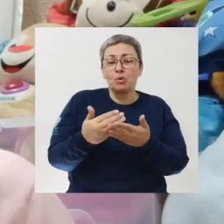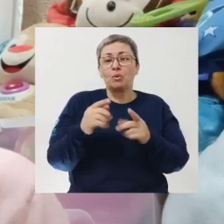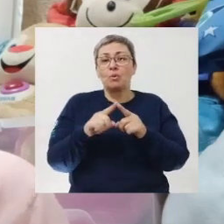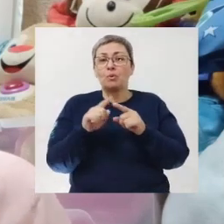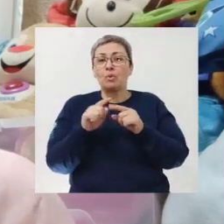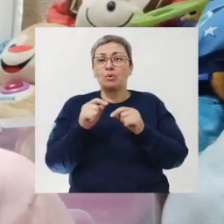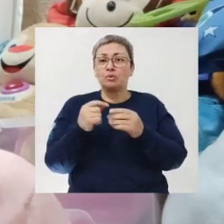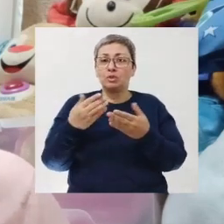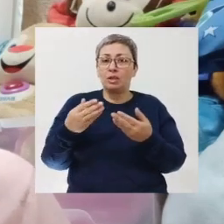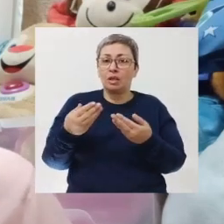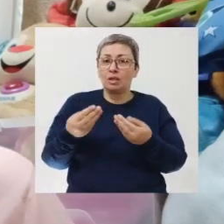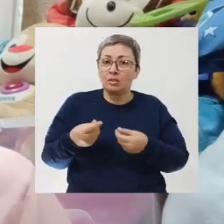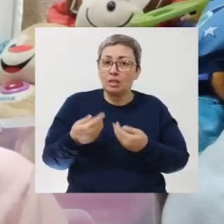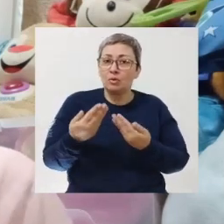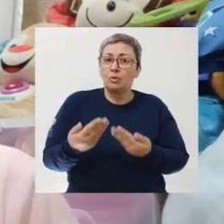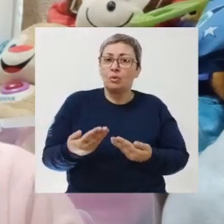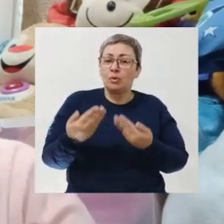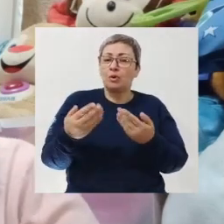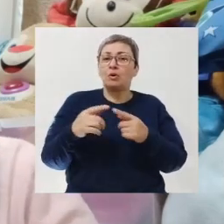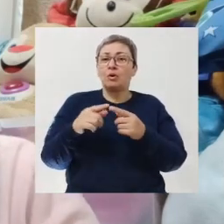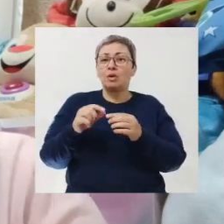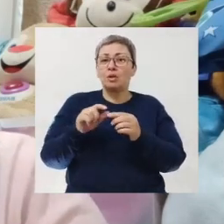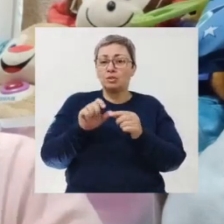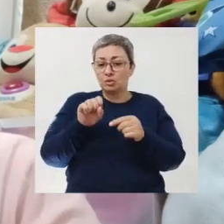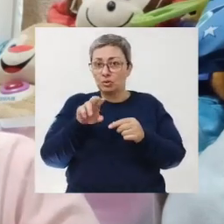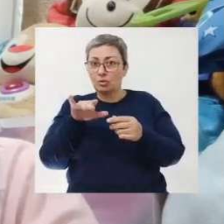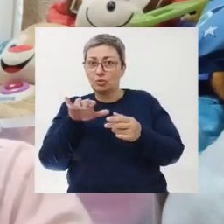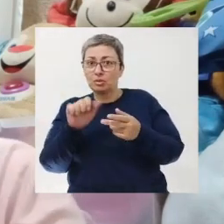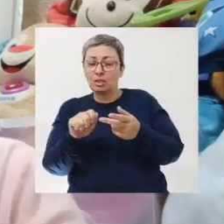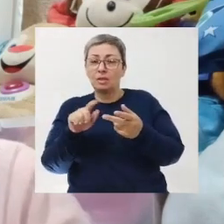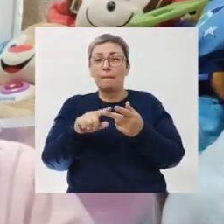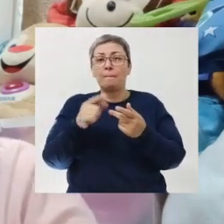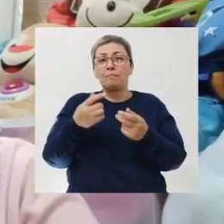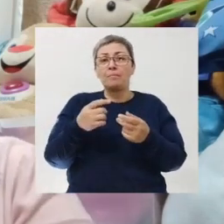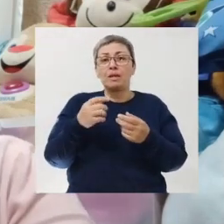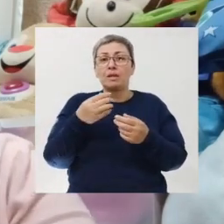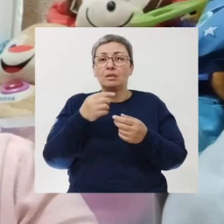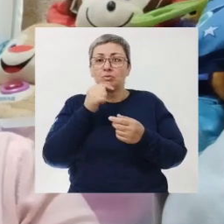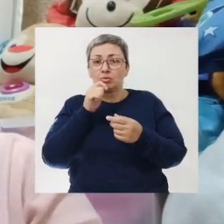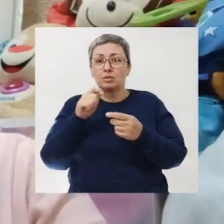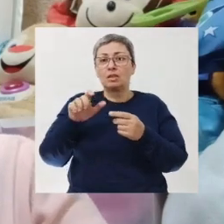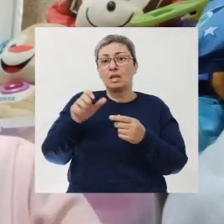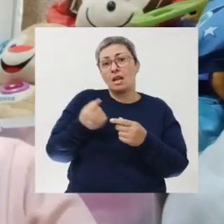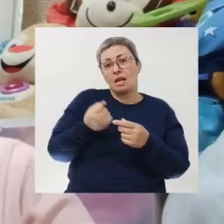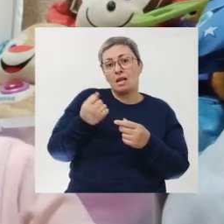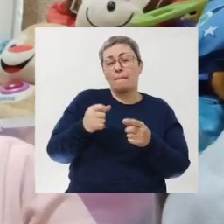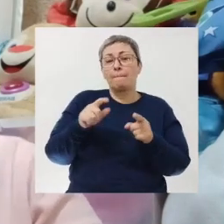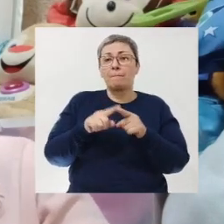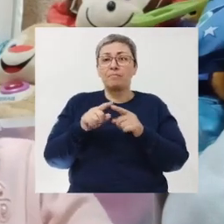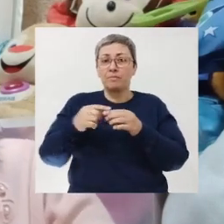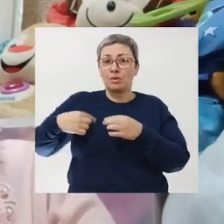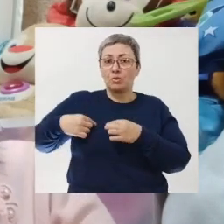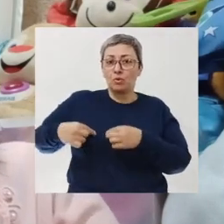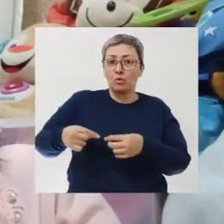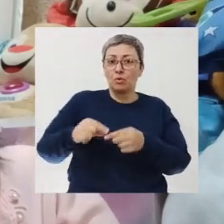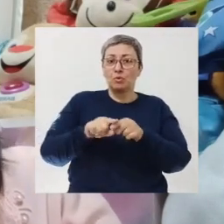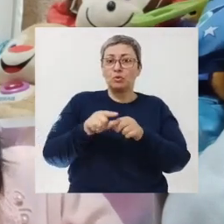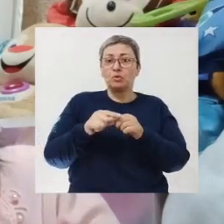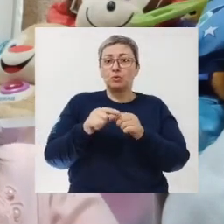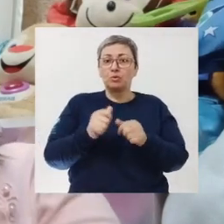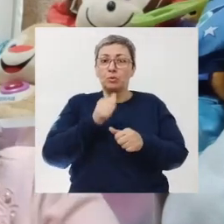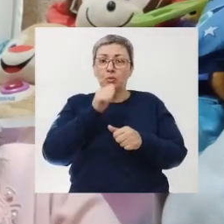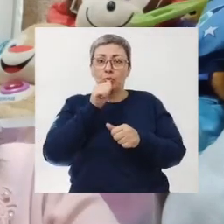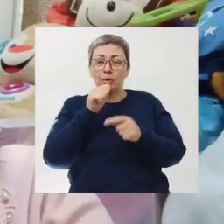Nós começamos um processo de indução, onde é colocada a sonda, de relactação, onde é colocada a sonda, e a sonda